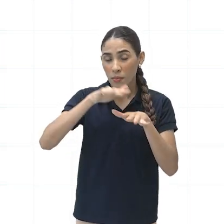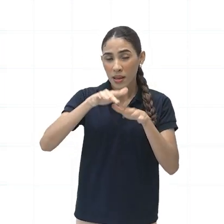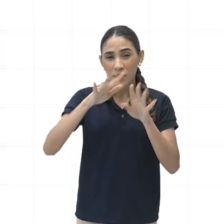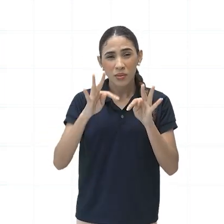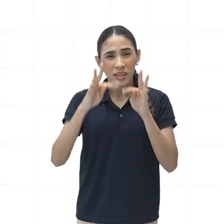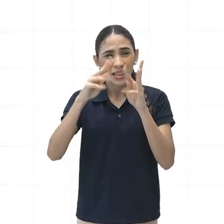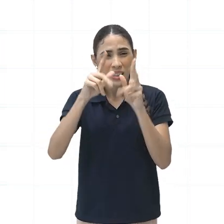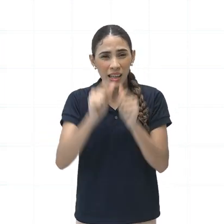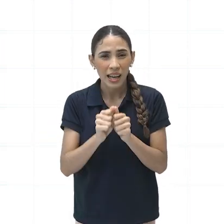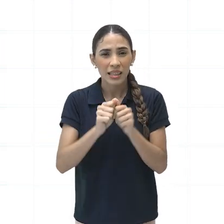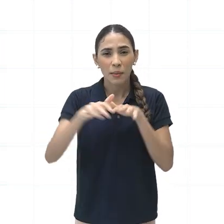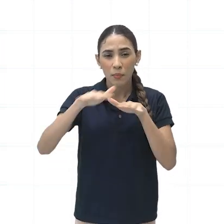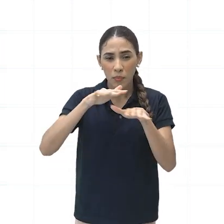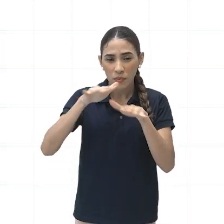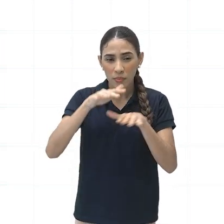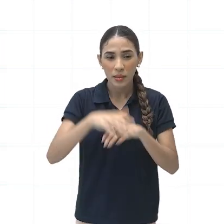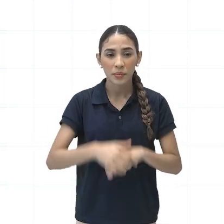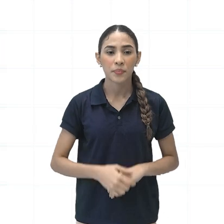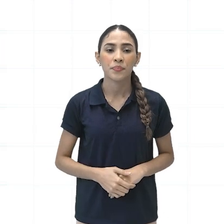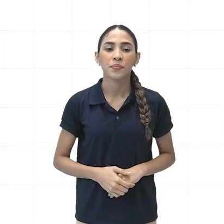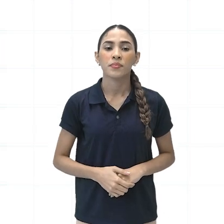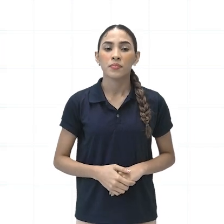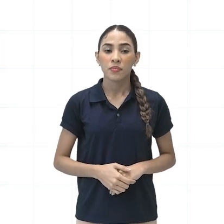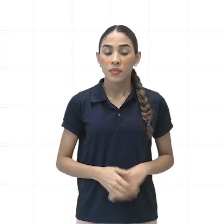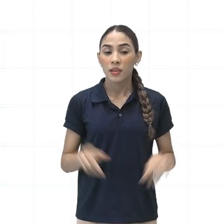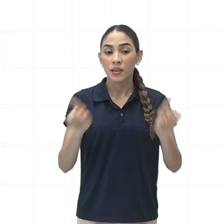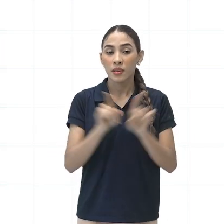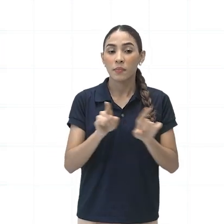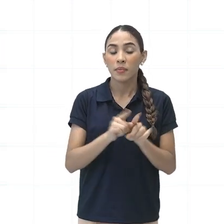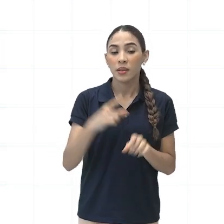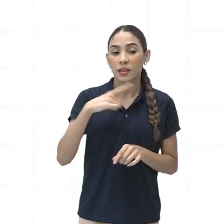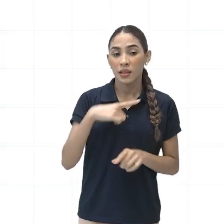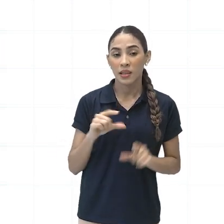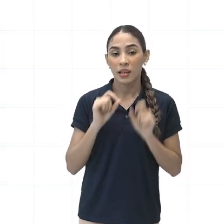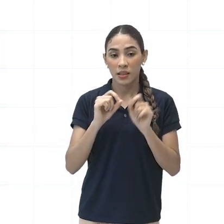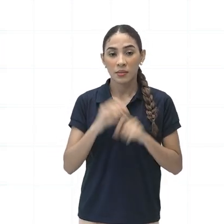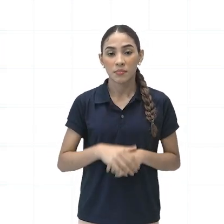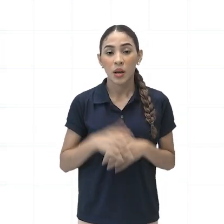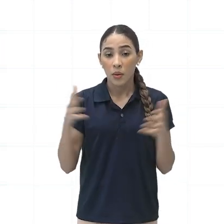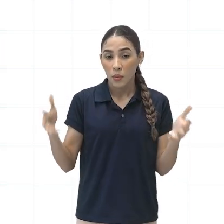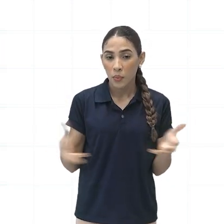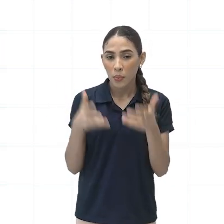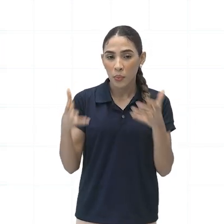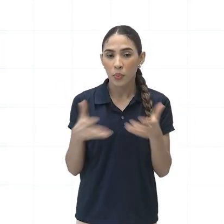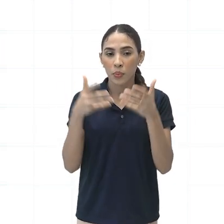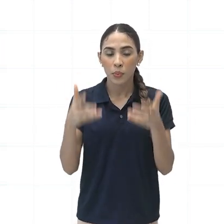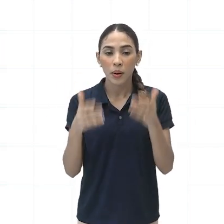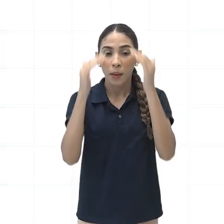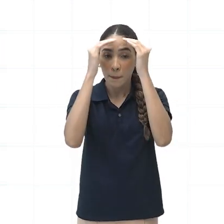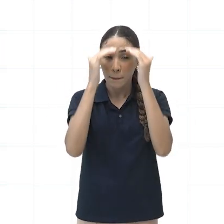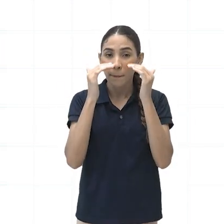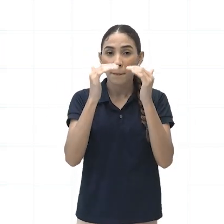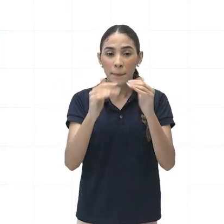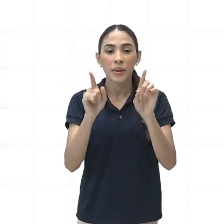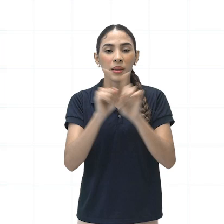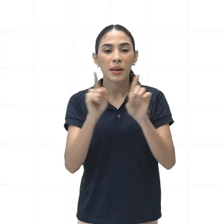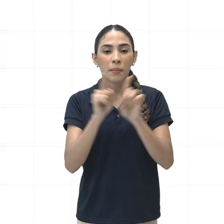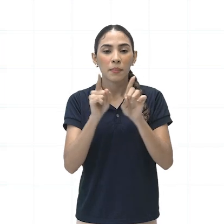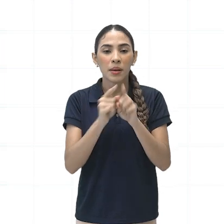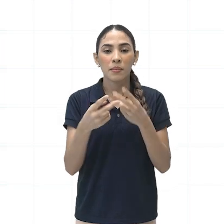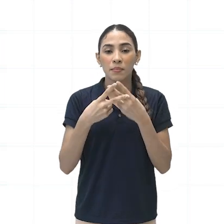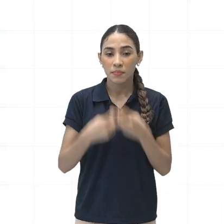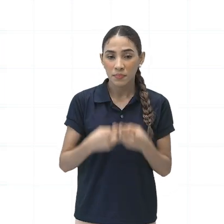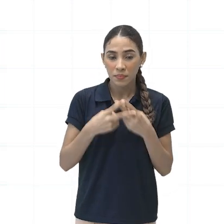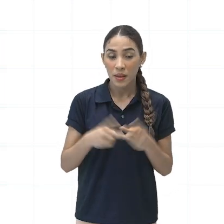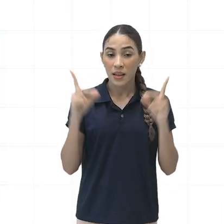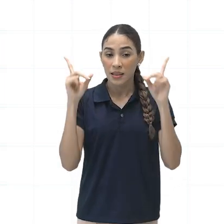parte desse movimento, tá? Além disso, nós teremos o estímulo à resiliência e superação